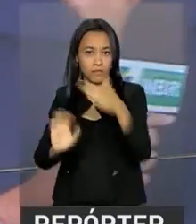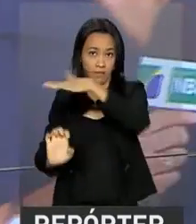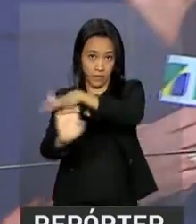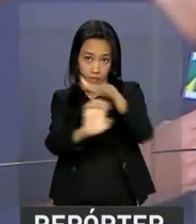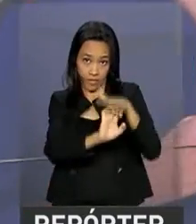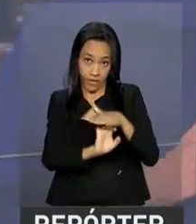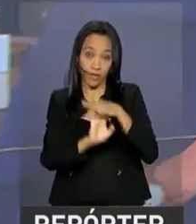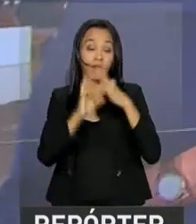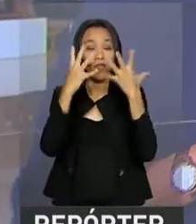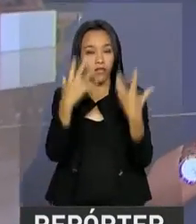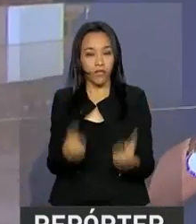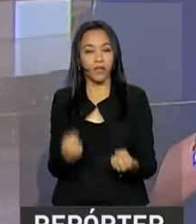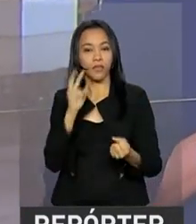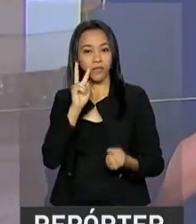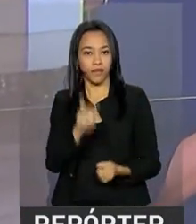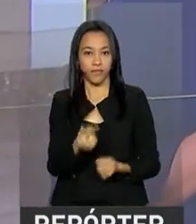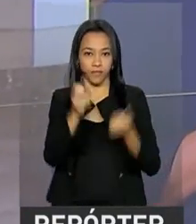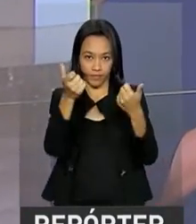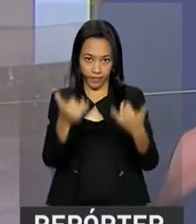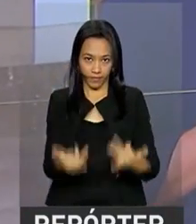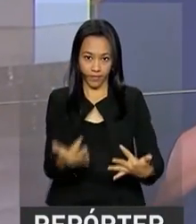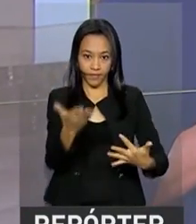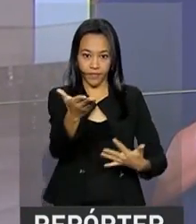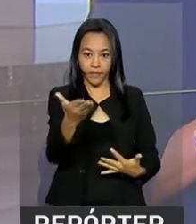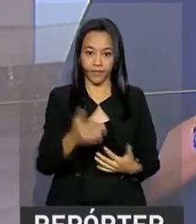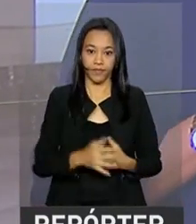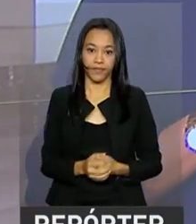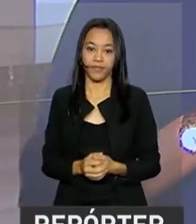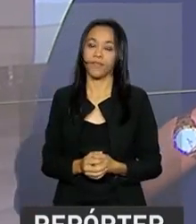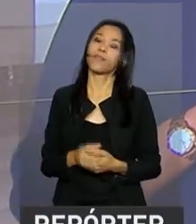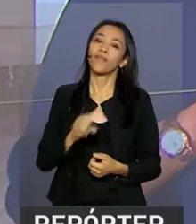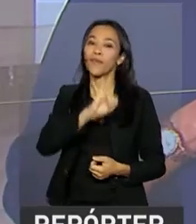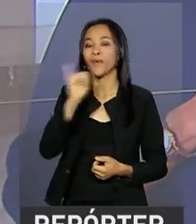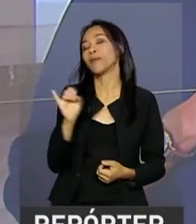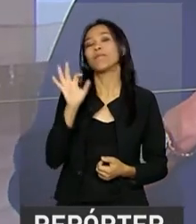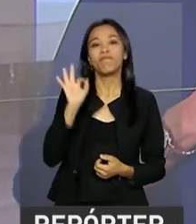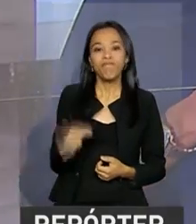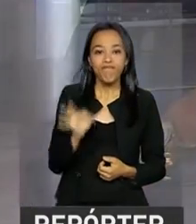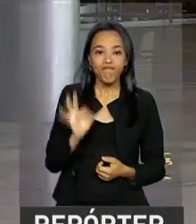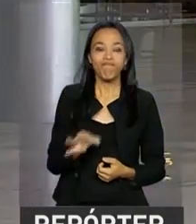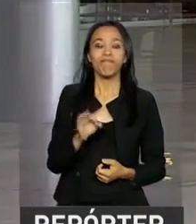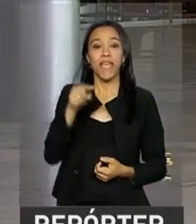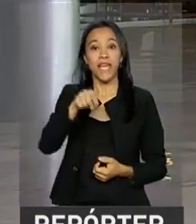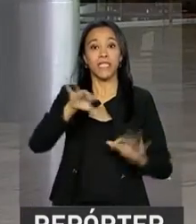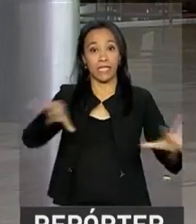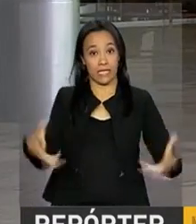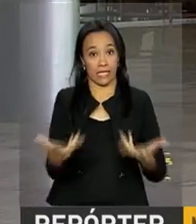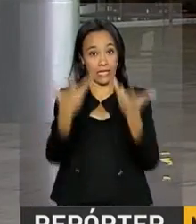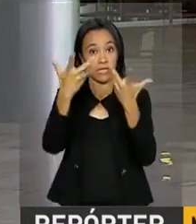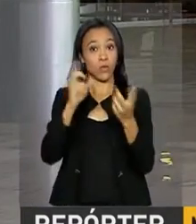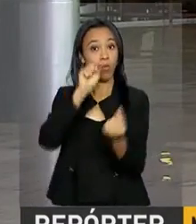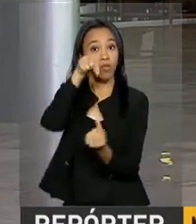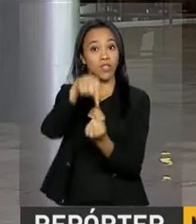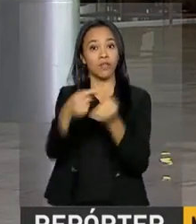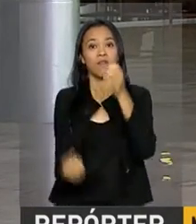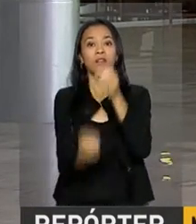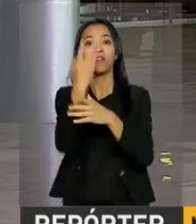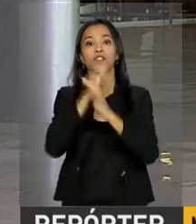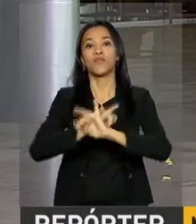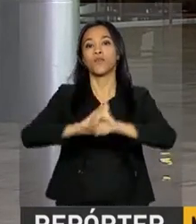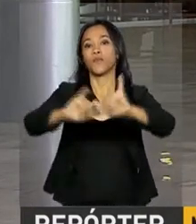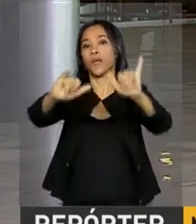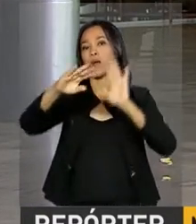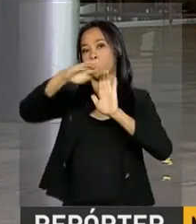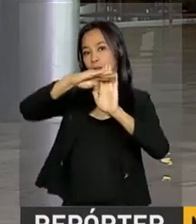makino direto do palácio do planalto foi mara foi andré isso mesmo essa cerimônia de lançamento é do programa